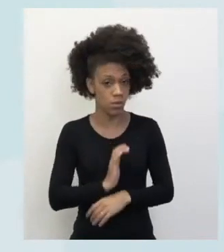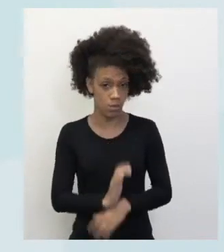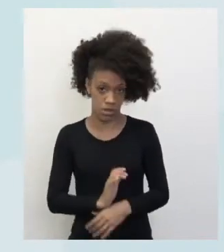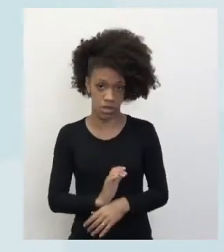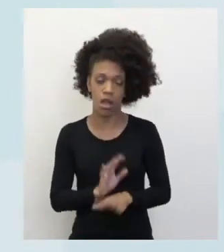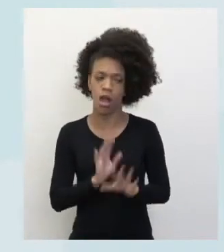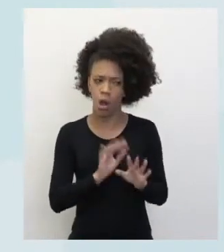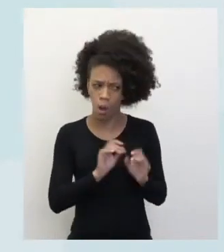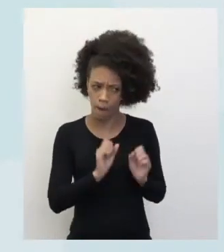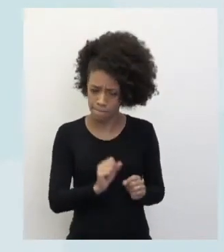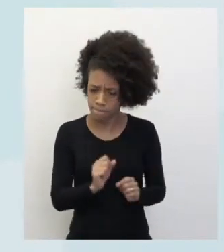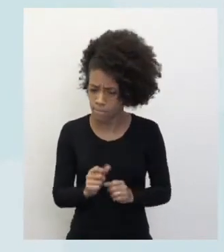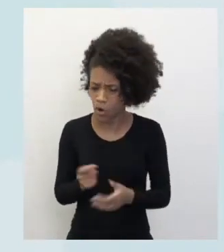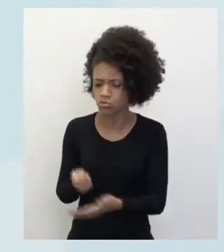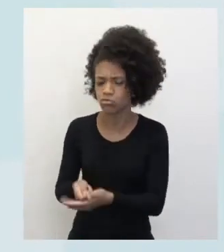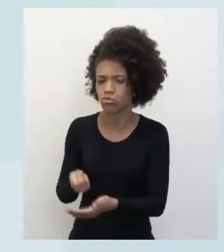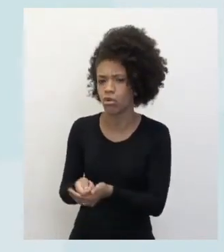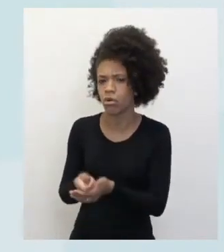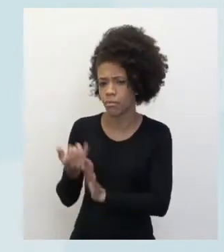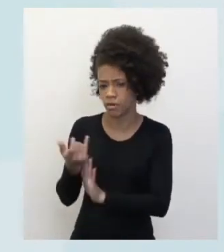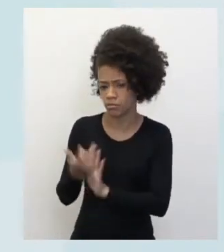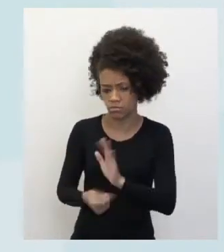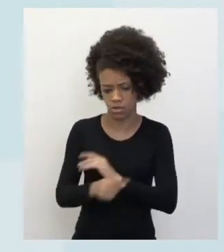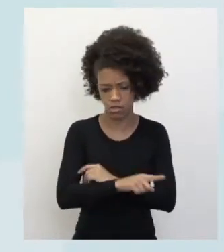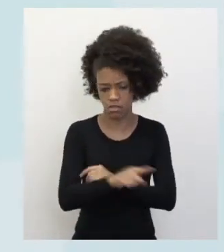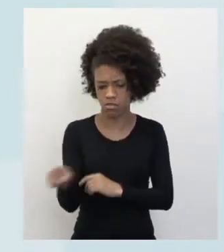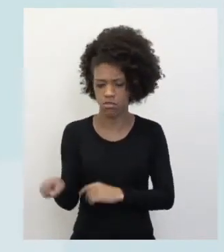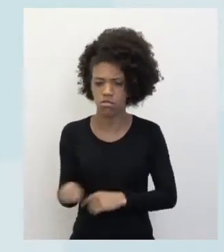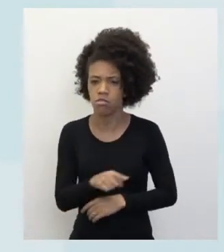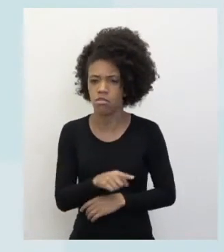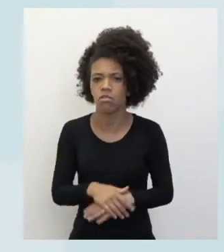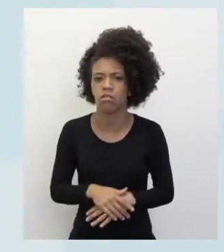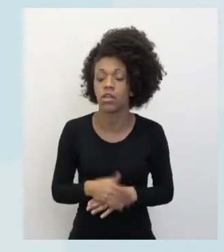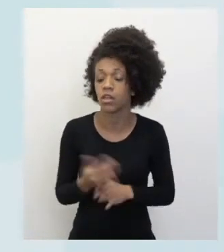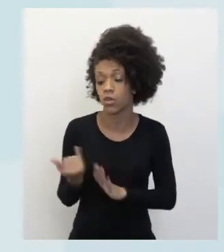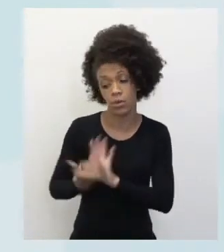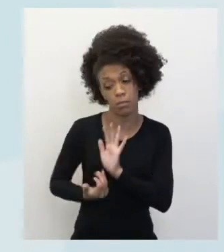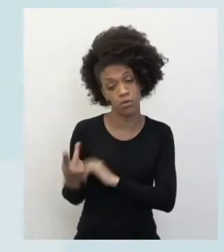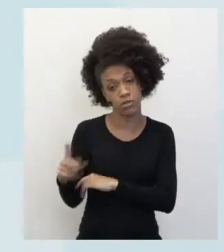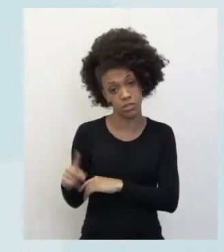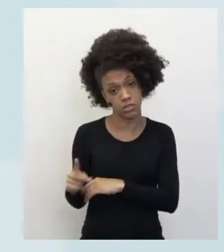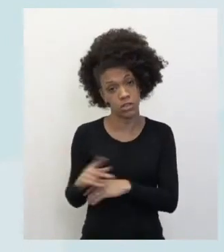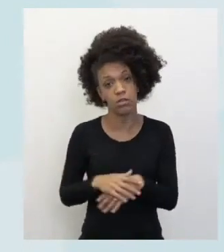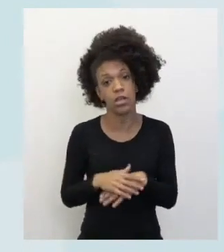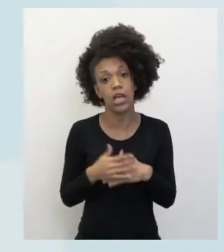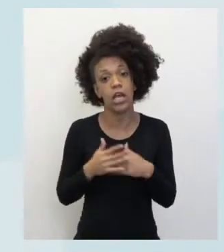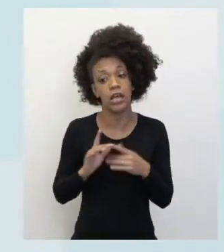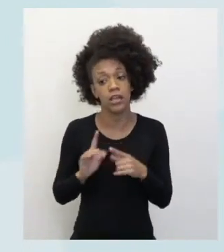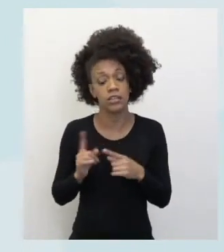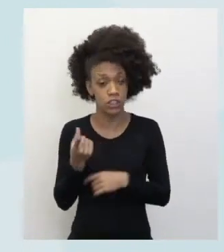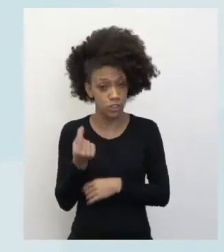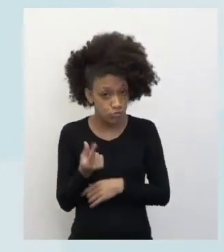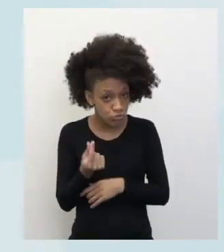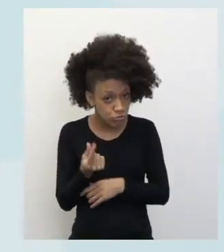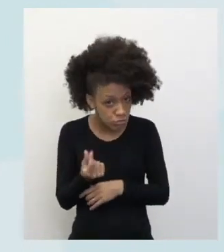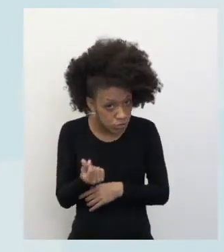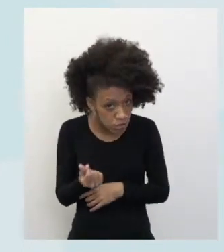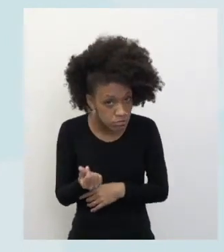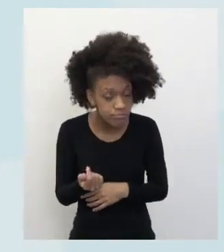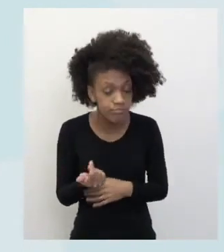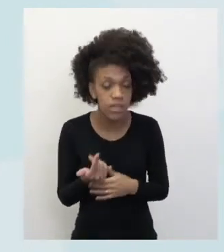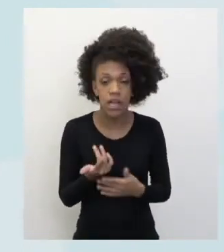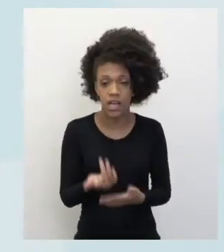assim, olha, você pode cobrar impostos aqui dos servos dessa região, e o imposto é seu, embolsa esse dinheiro, tá? Ou